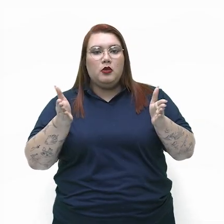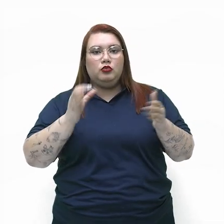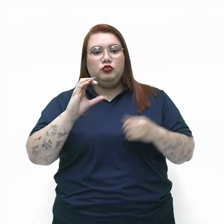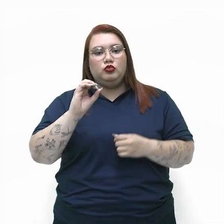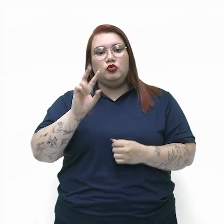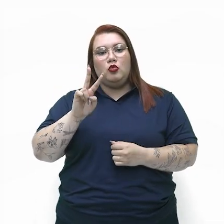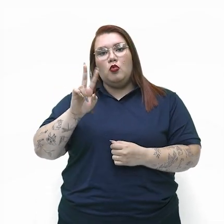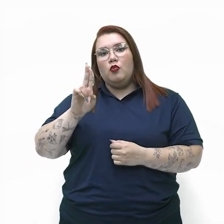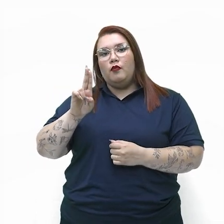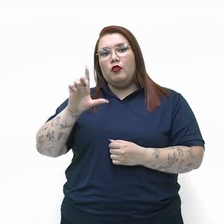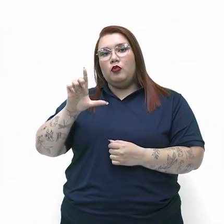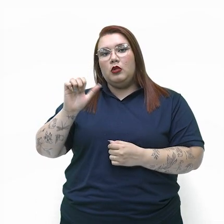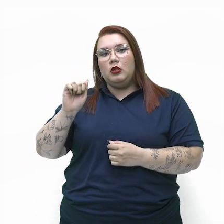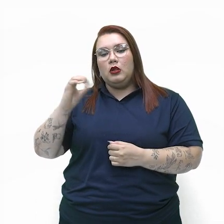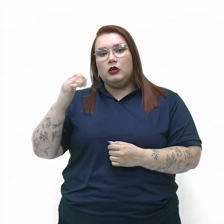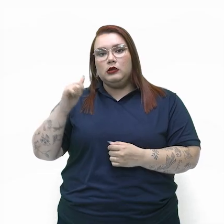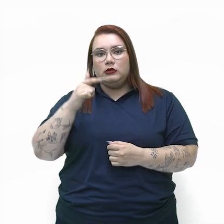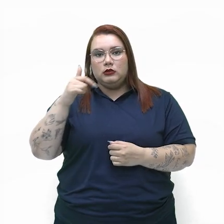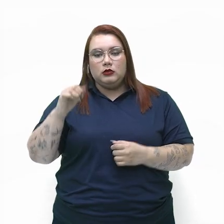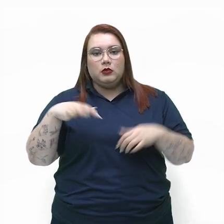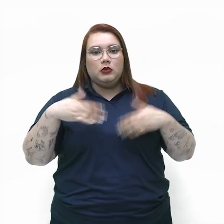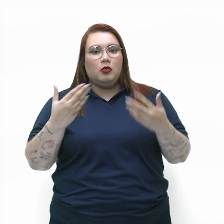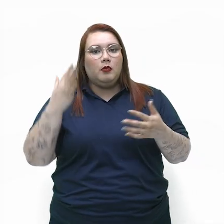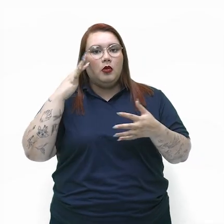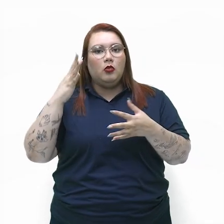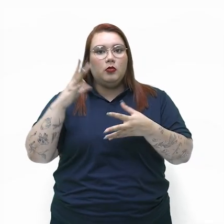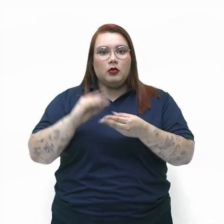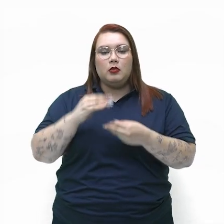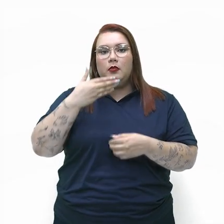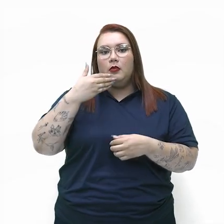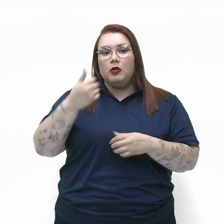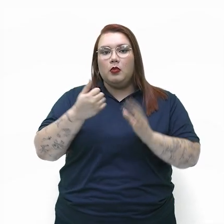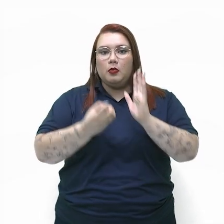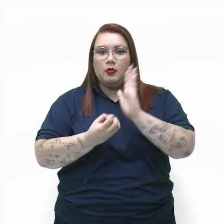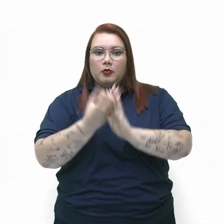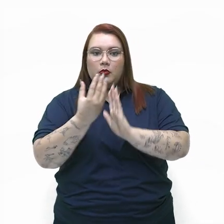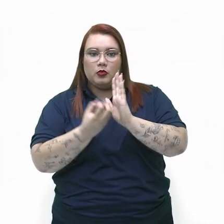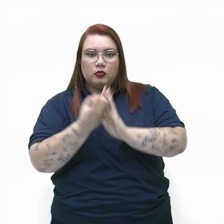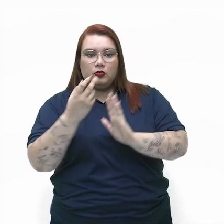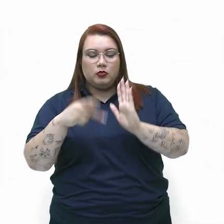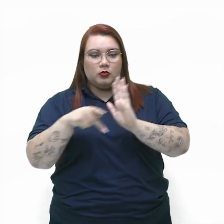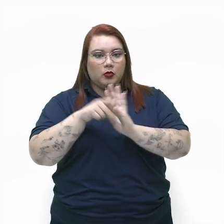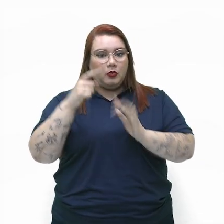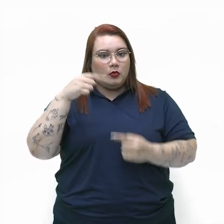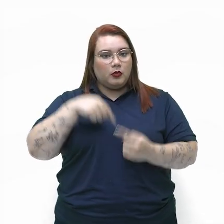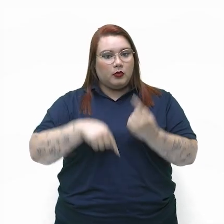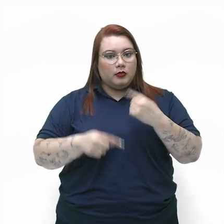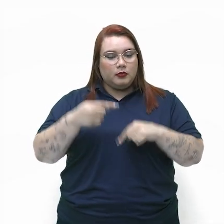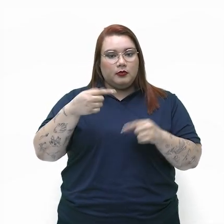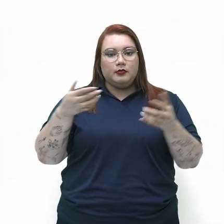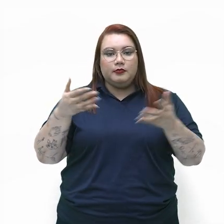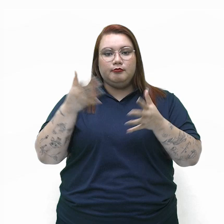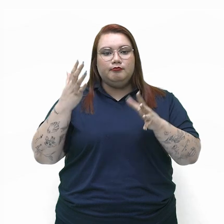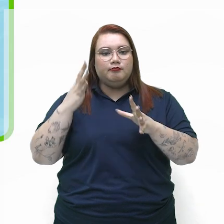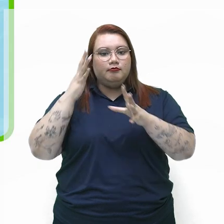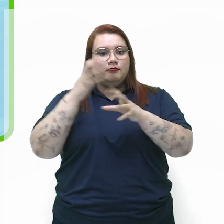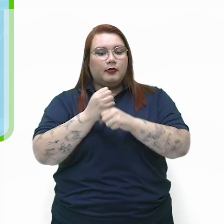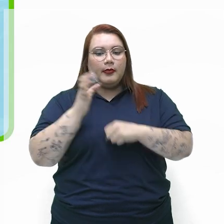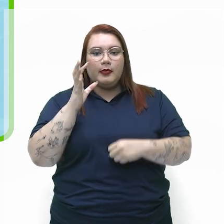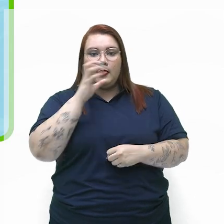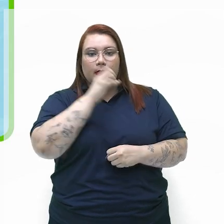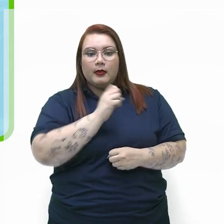a ovulação. E para a gente entender um pouquinho aí da anatomia do corpo e a produção desses hormônios, vamos